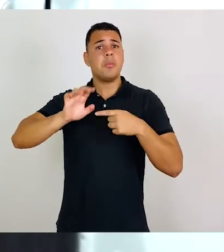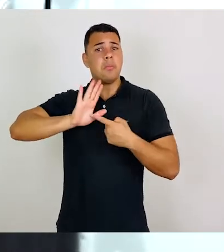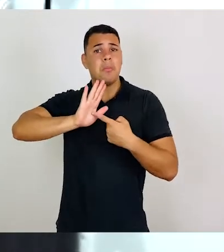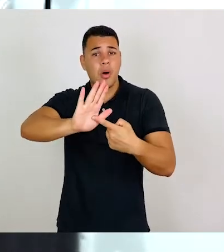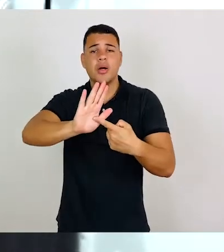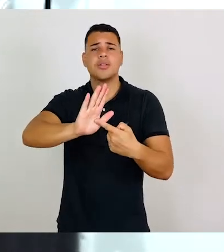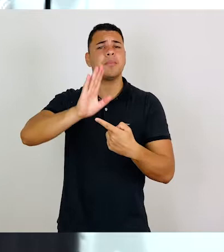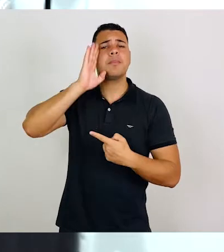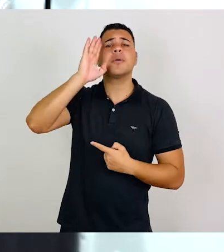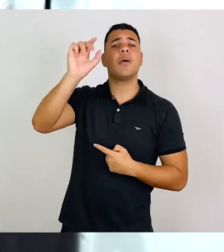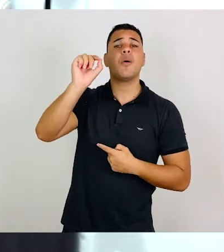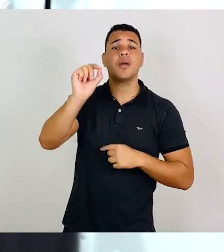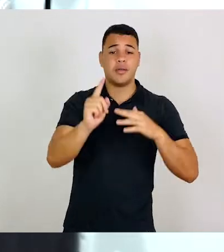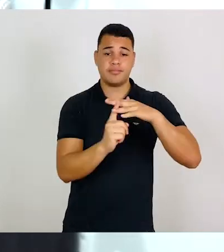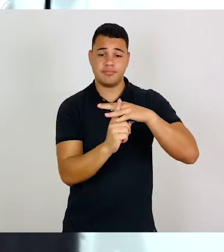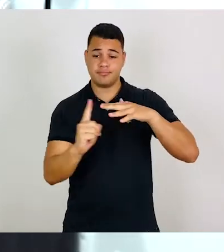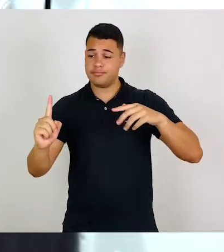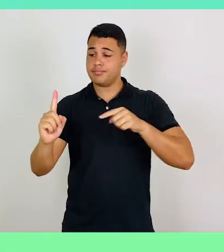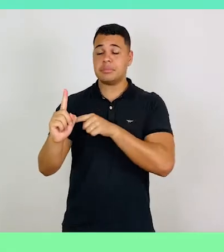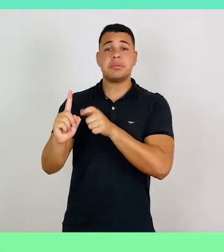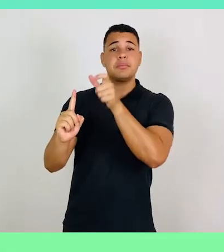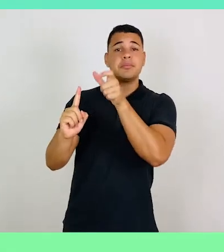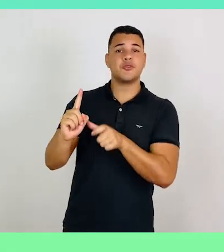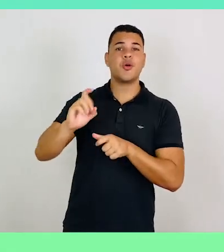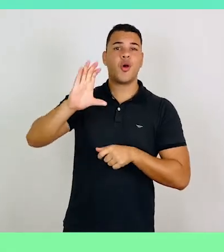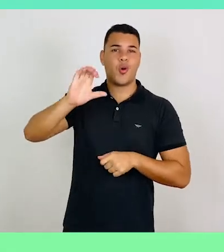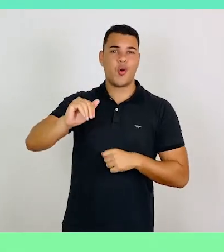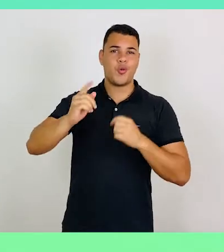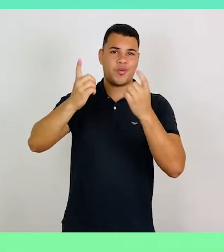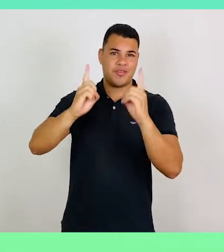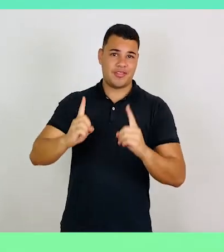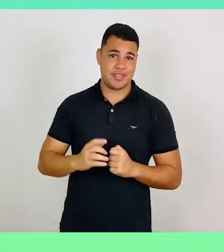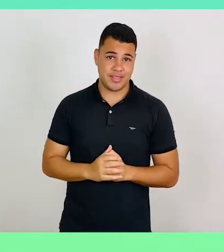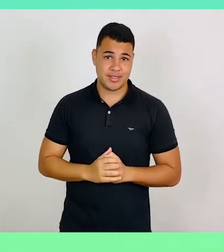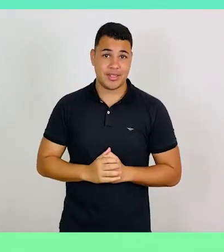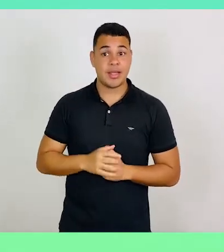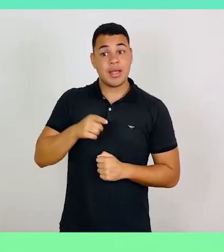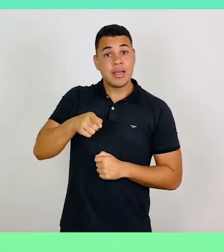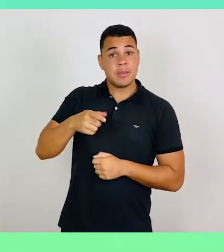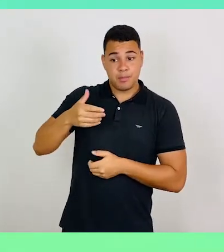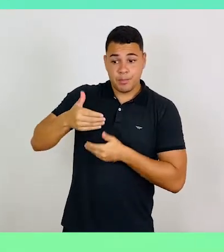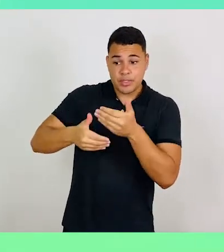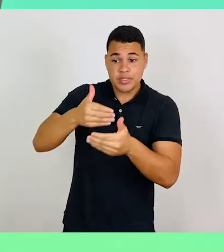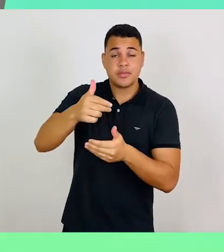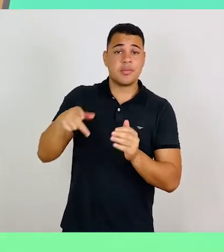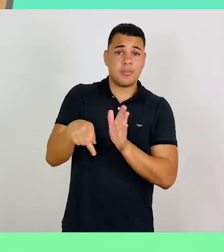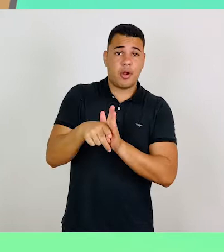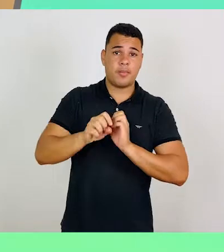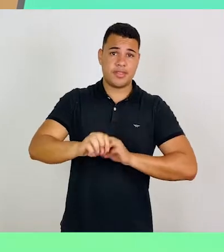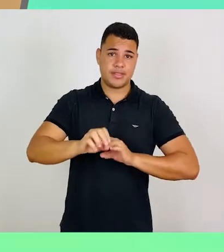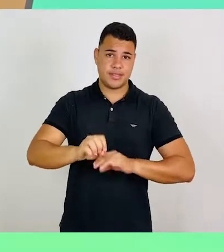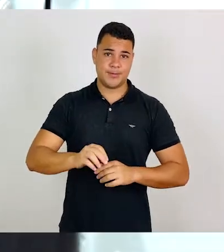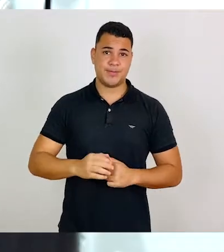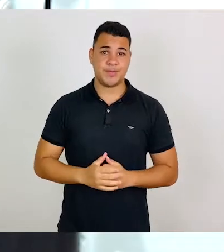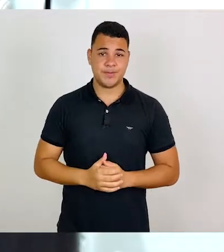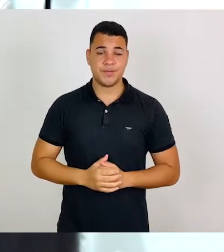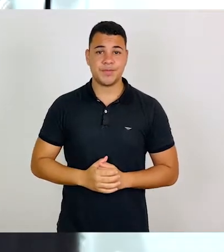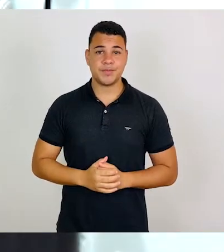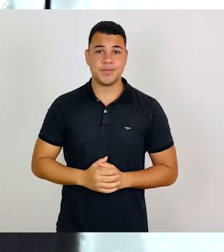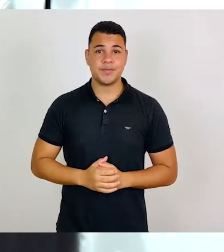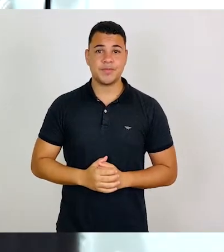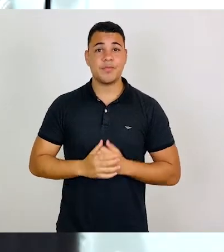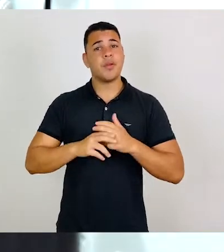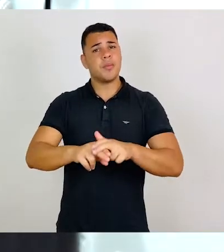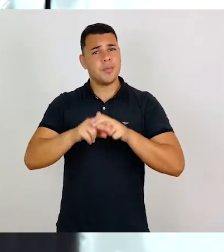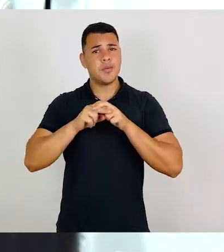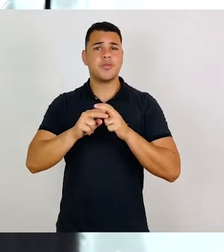segue os mesmos encaminhamentos do ensino presencial. O que os dados têm nos apontado é que o ensino remoto ele